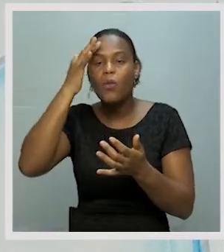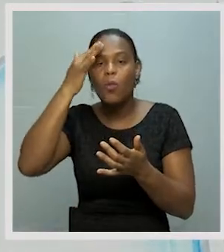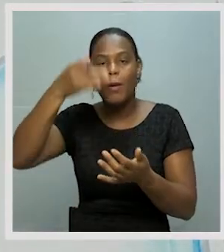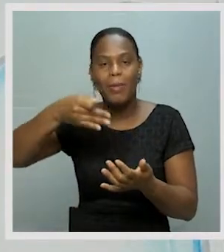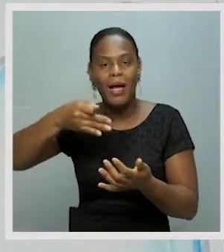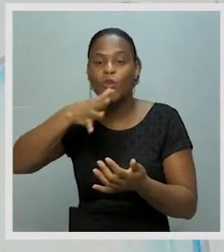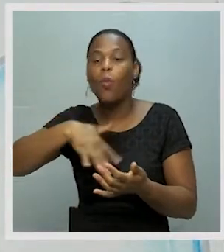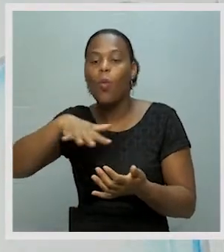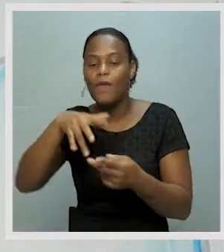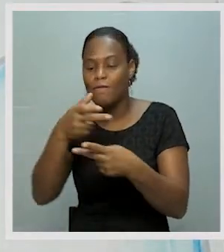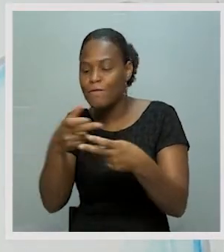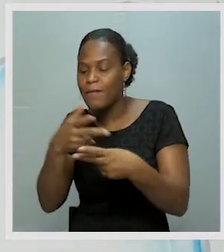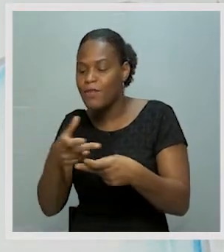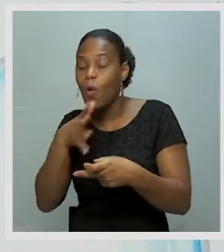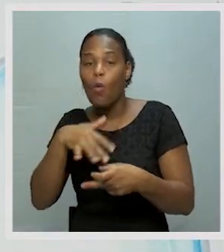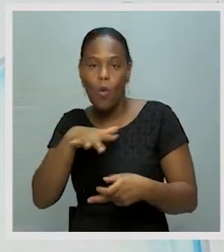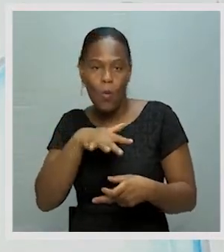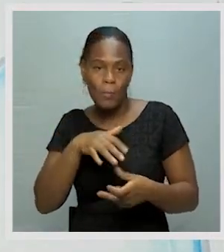ideia é, nós não podemos